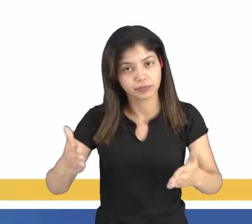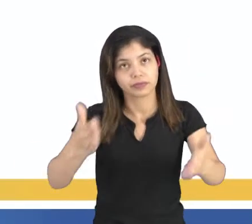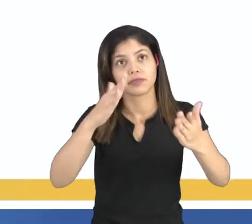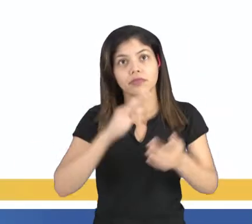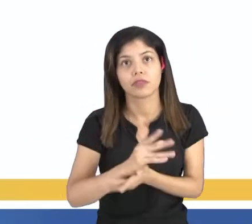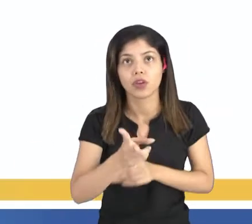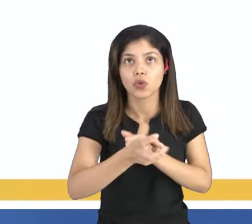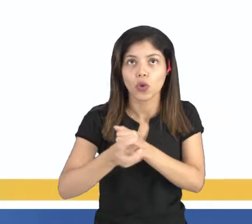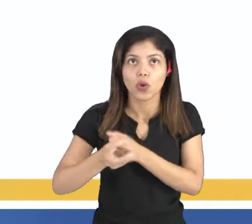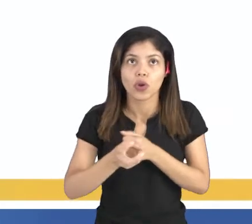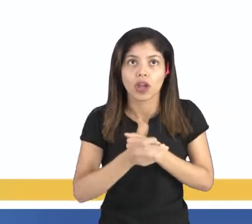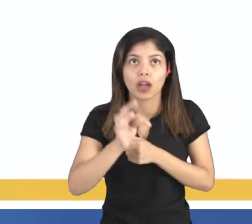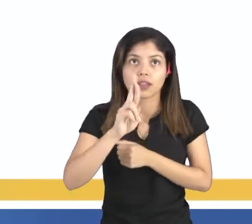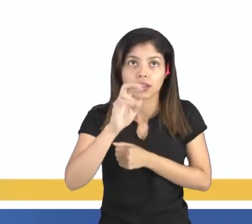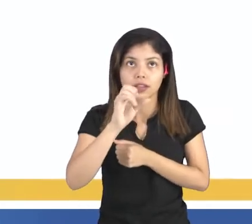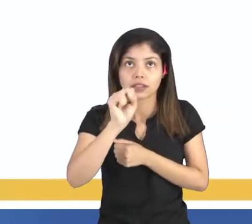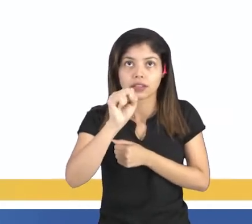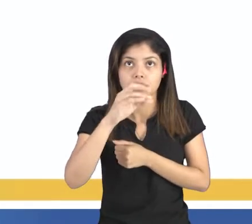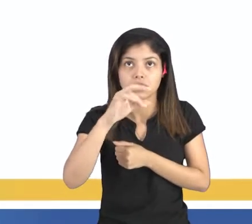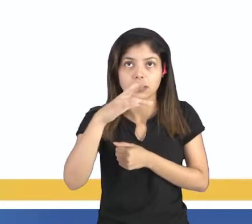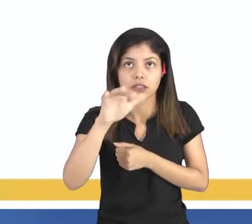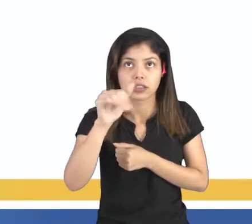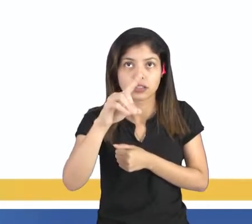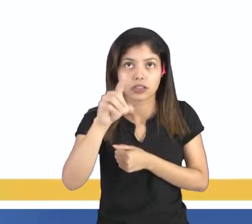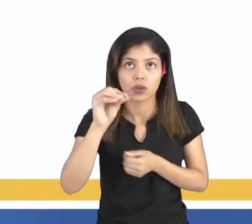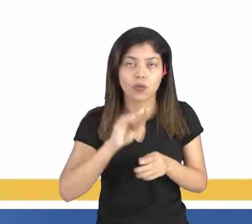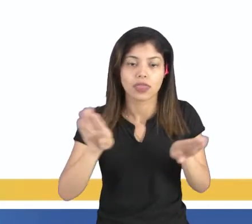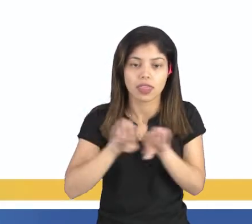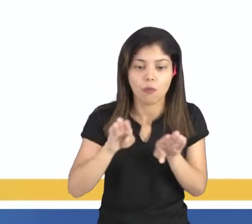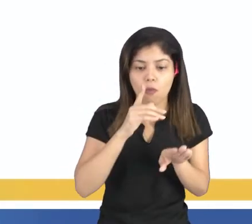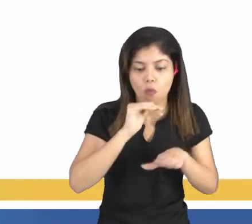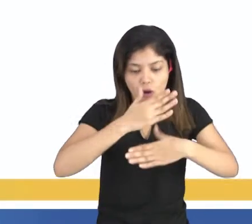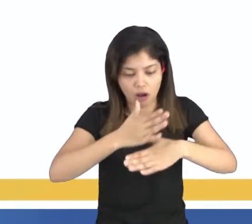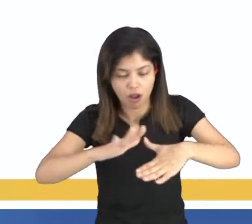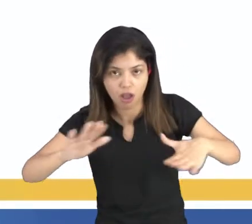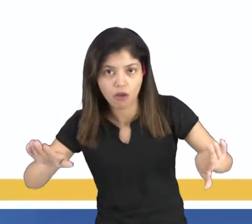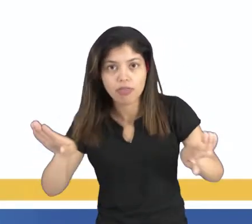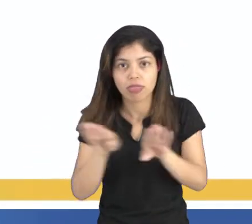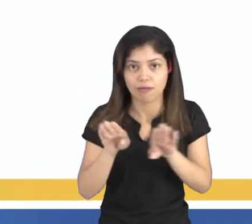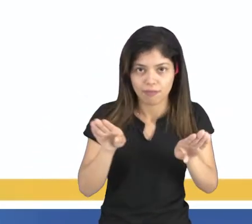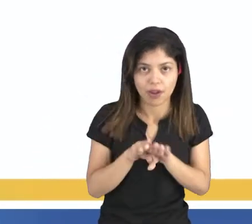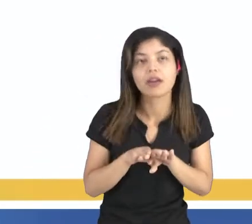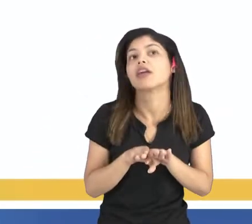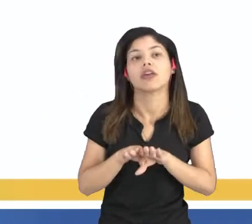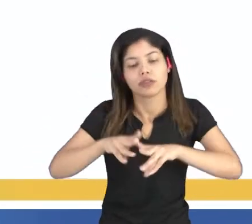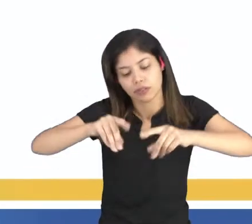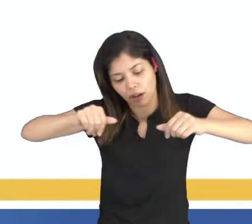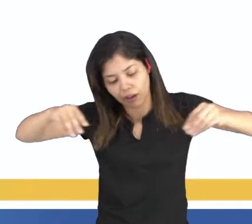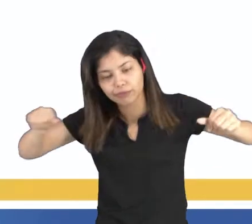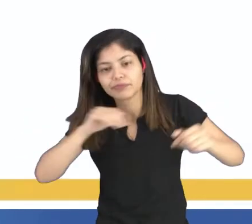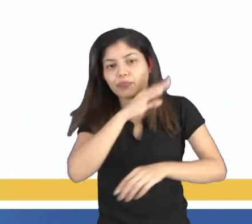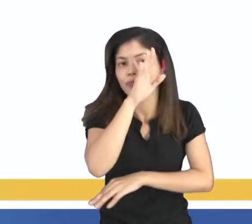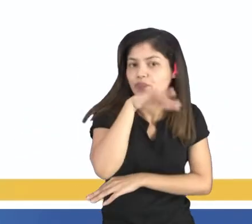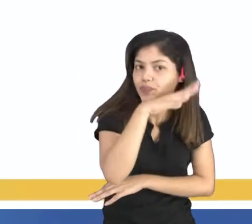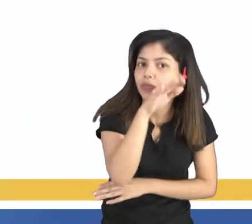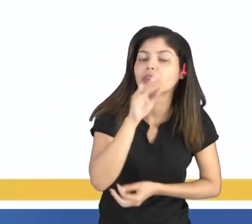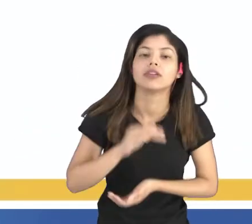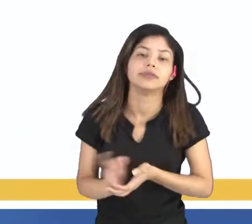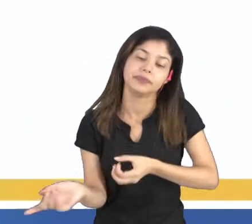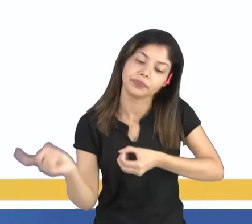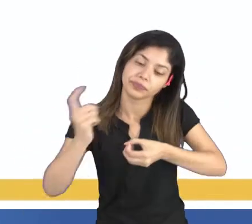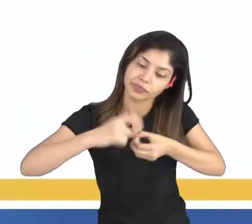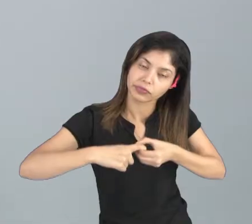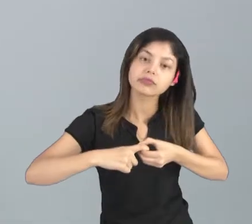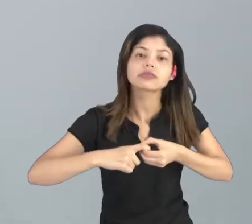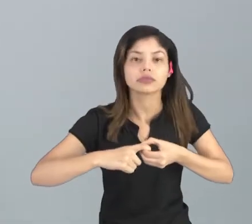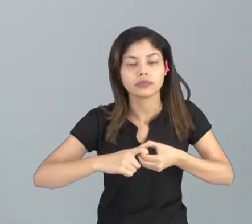e absorção entre o sistema terrestre e o aquático. Acaba de falar sobre os animais que vêm,